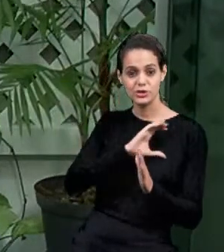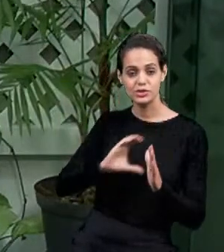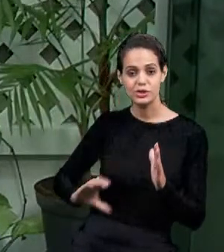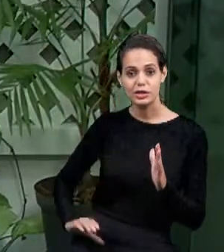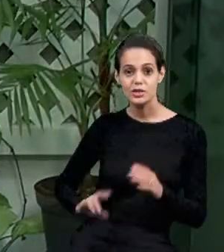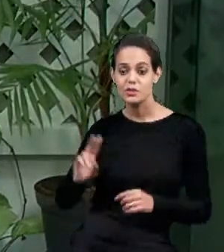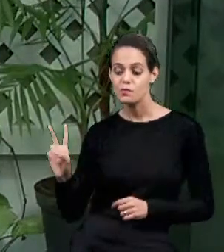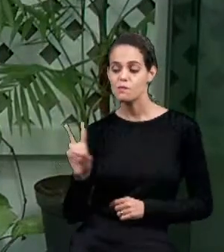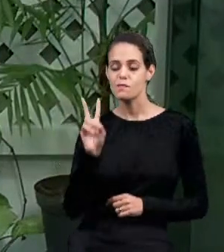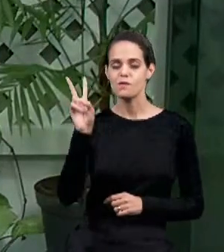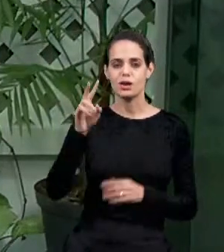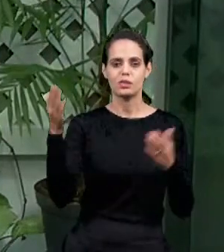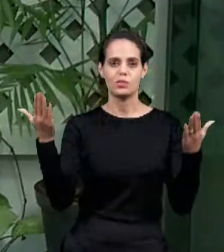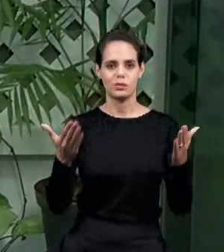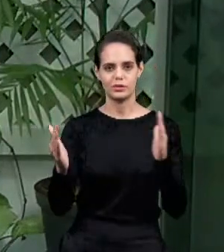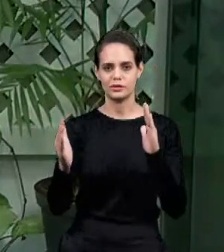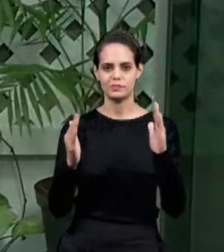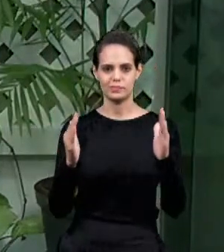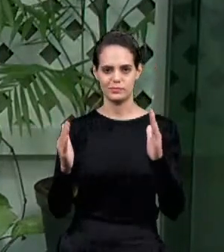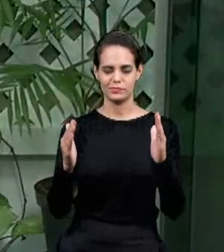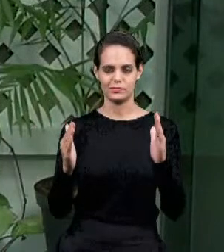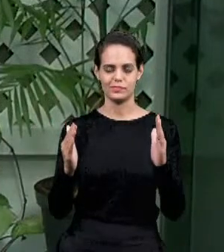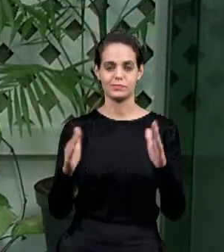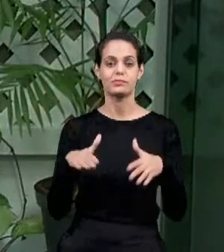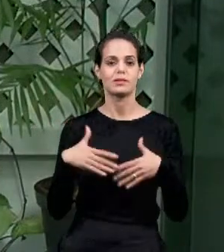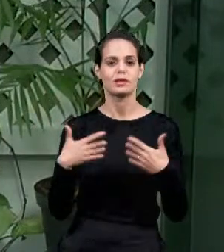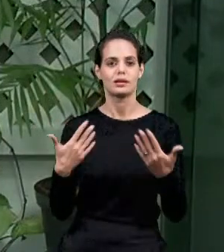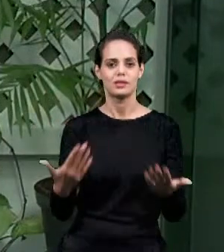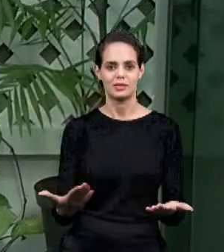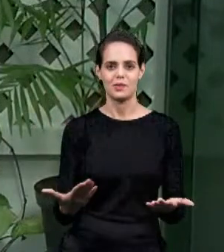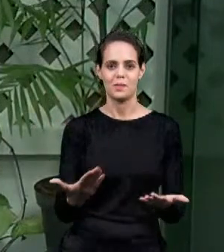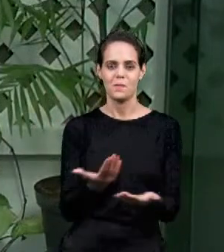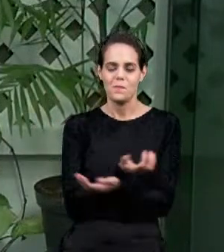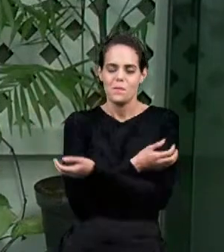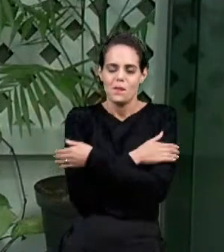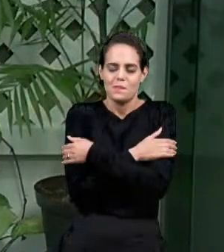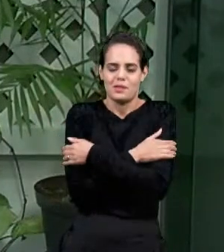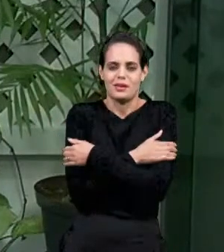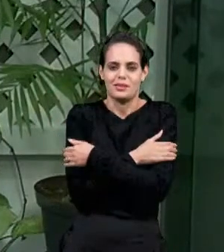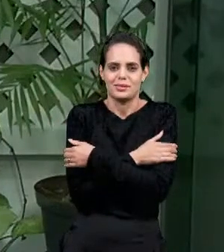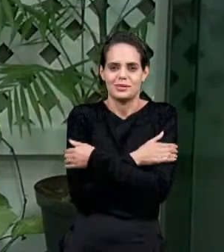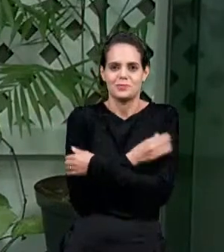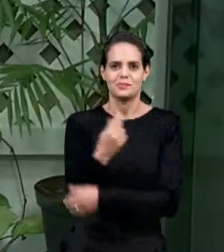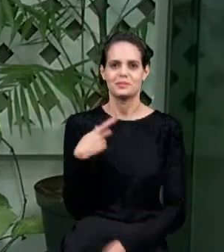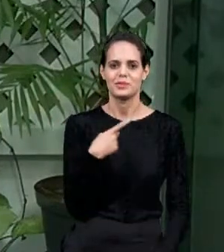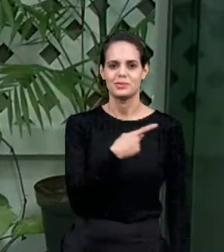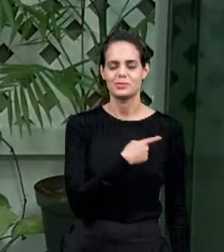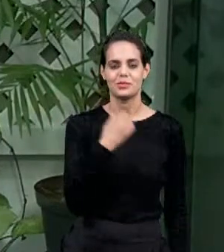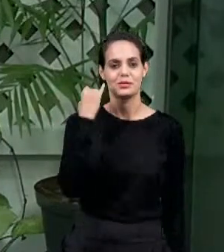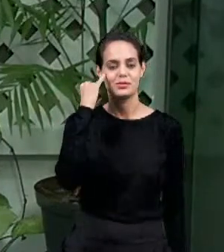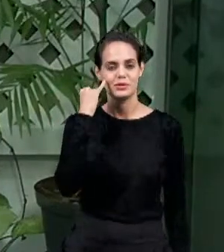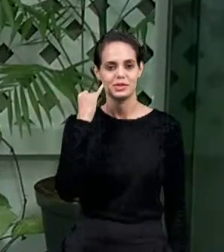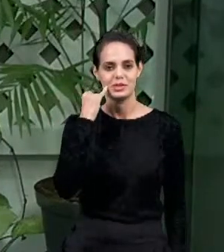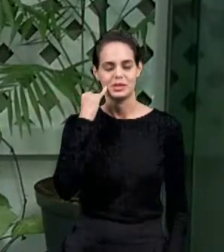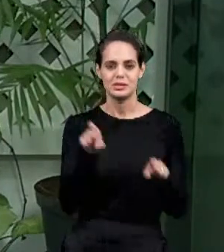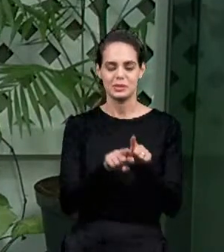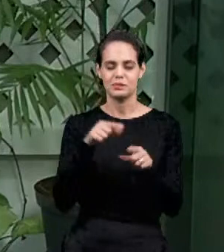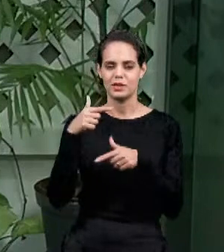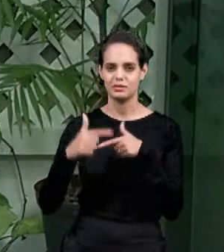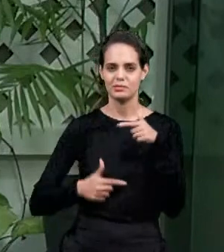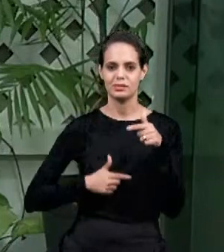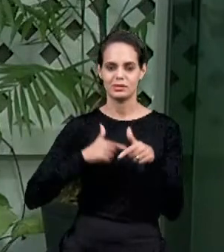oração para os nossos dias. Assim, um abraço aí, pastor Josias, e aqueles que estão no trabalho